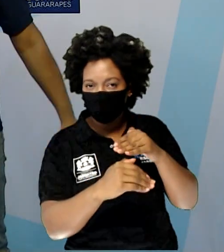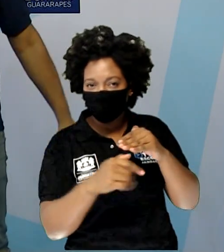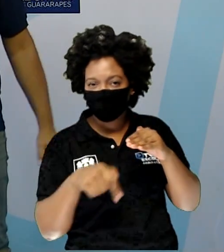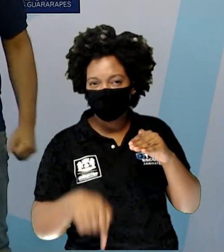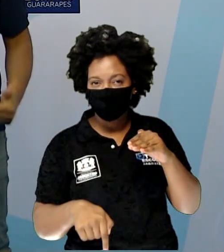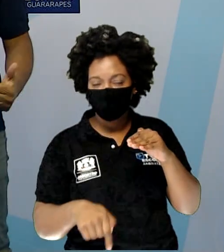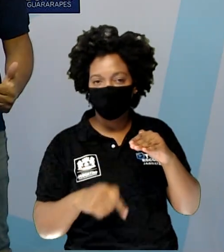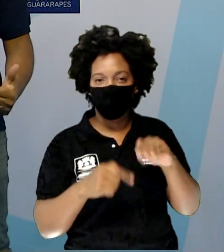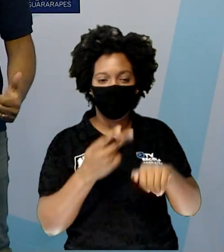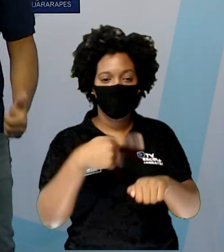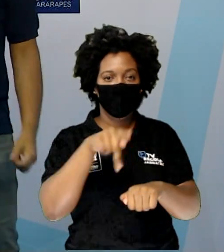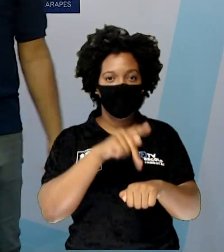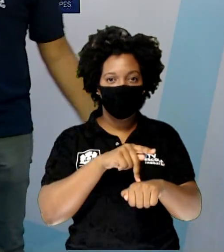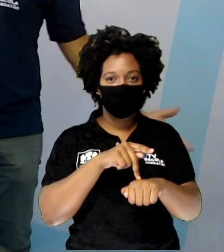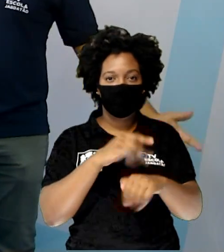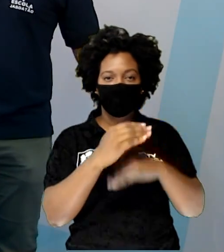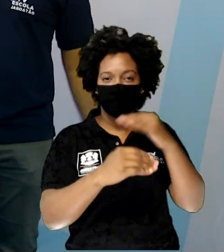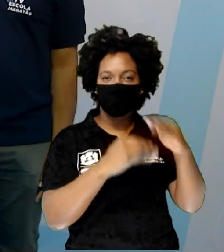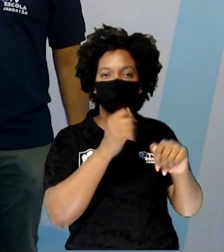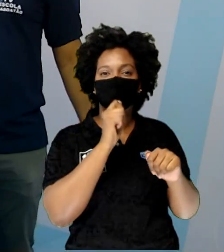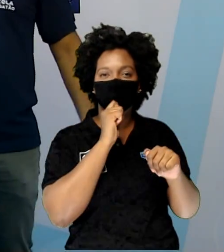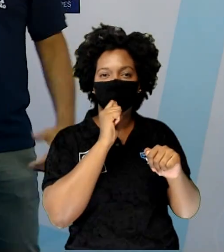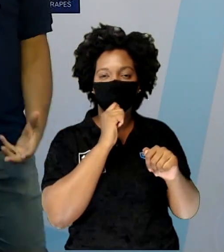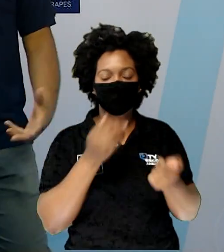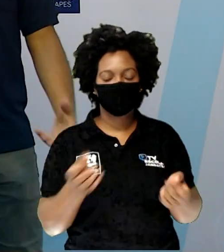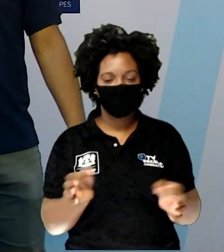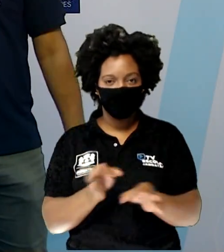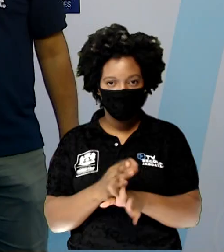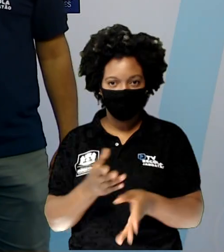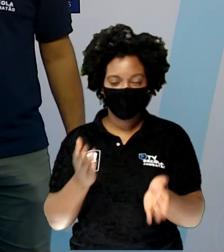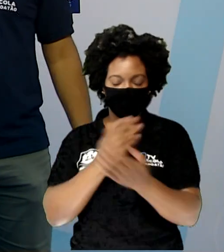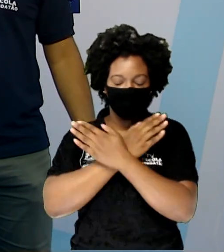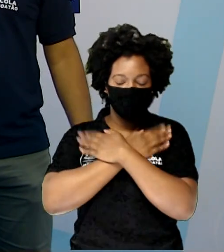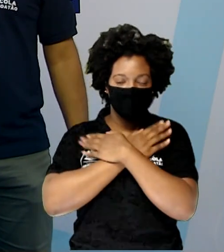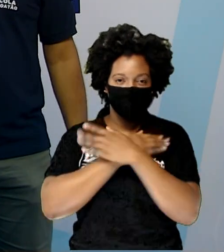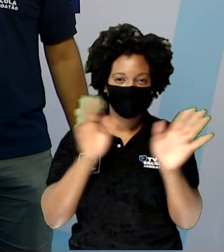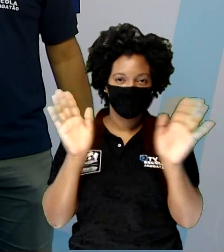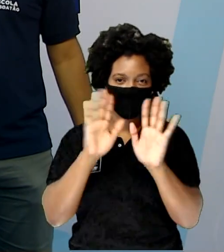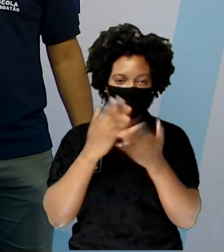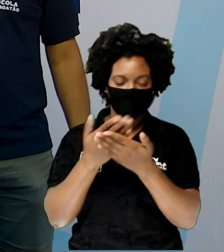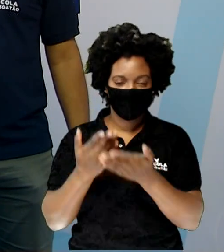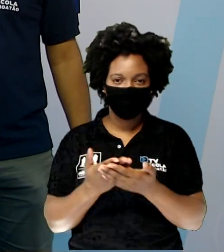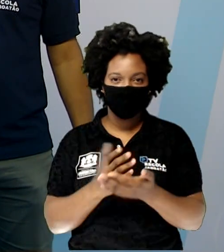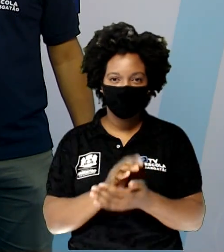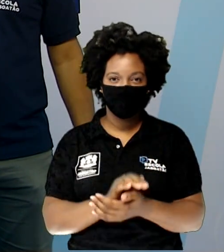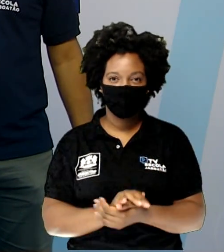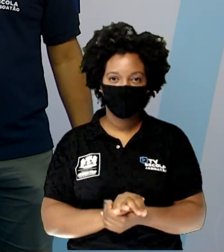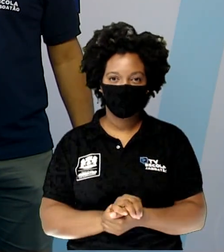desenvolvimento. Combinado? Então ficamos por aqui. Um abraço a todos e até a próxima aula.